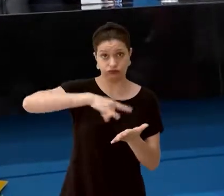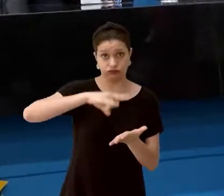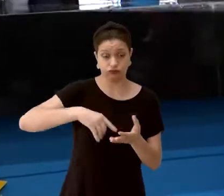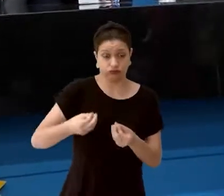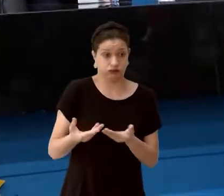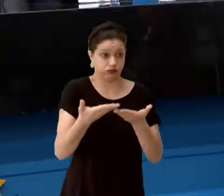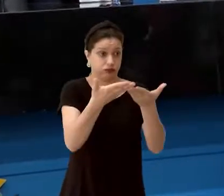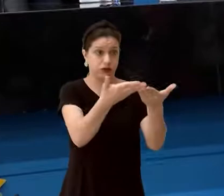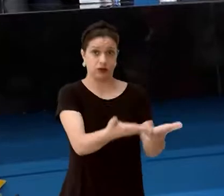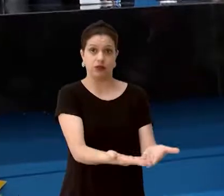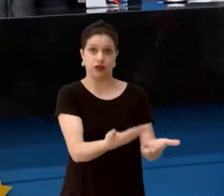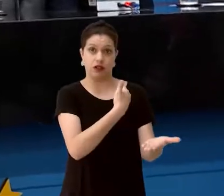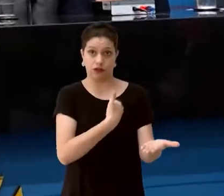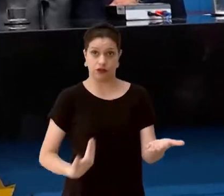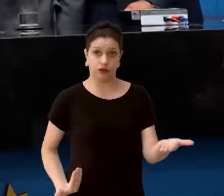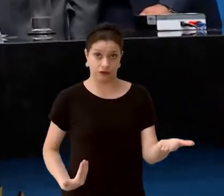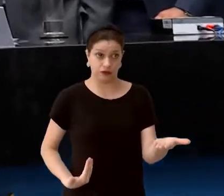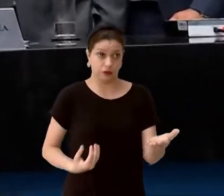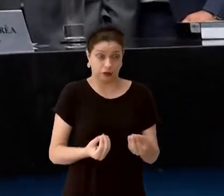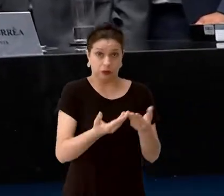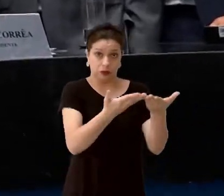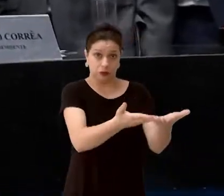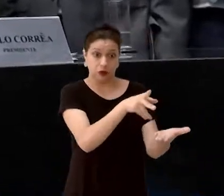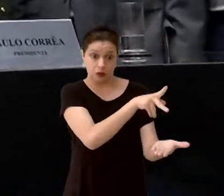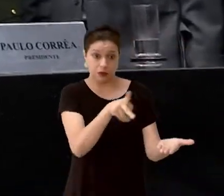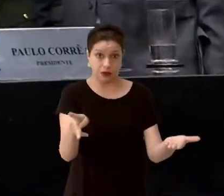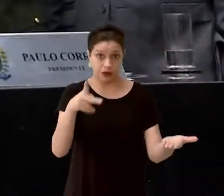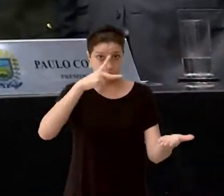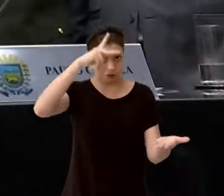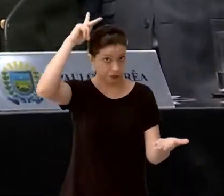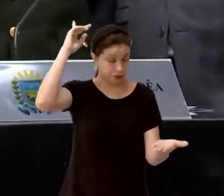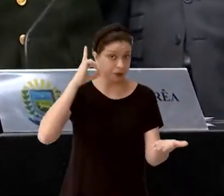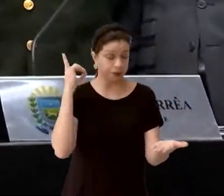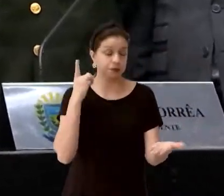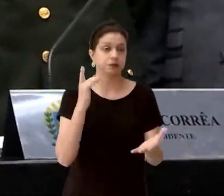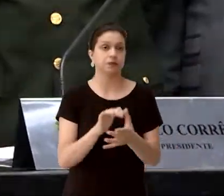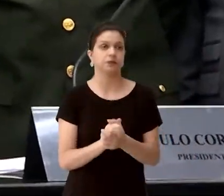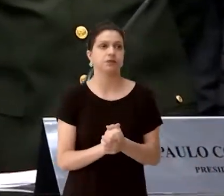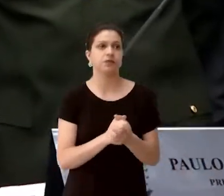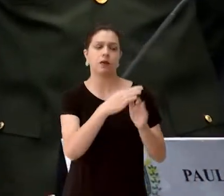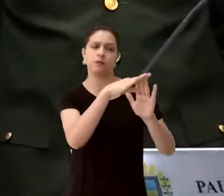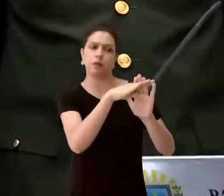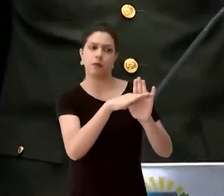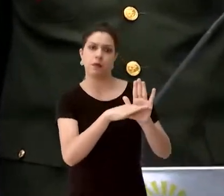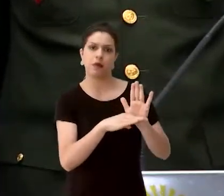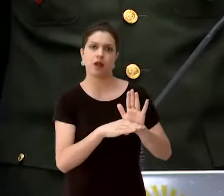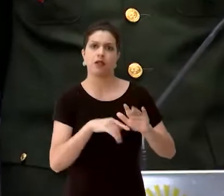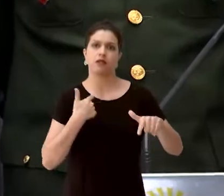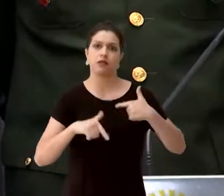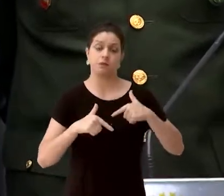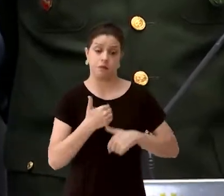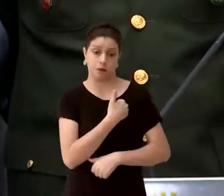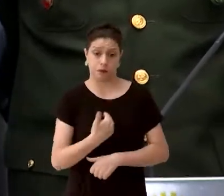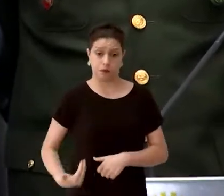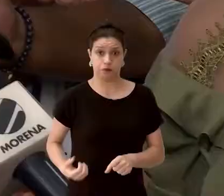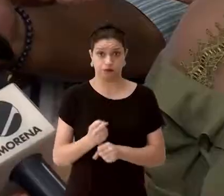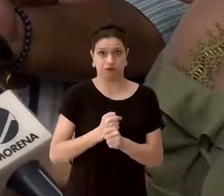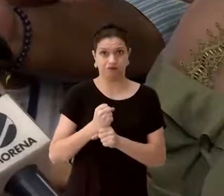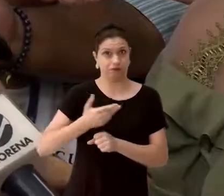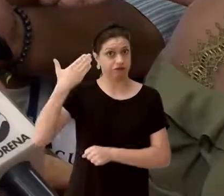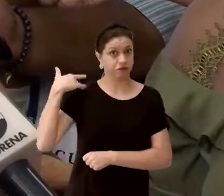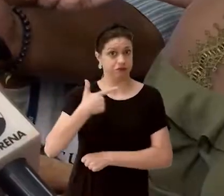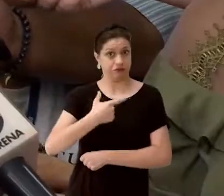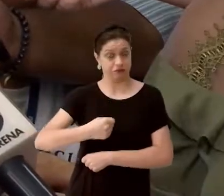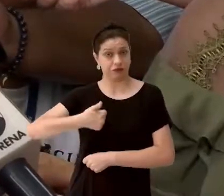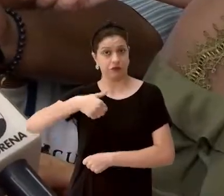deputado Paulo Correia, foram listadas as principais ações de governo adotadas durante 2019, bem como as metas para este ano. A